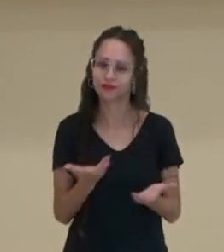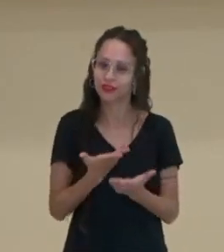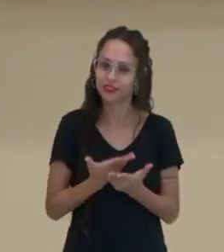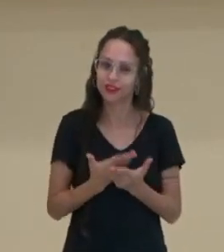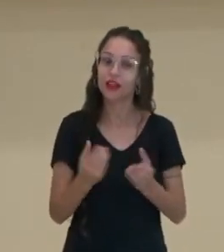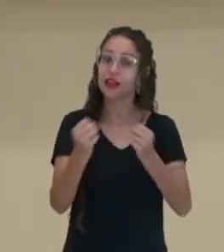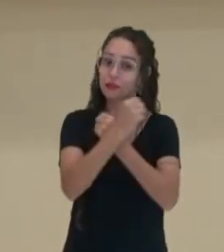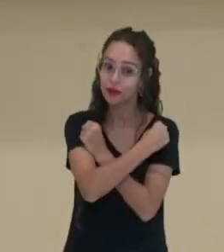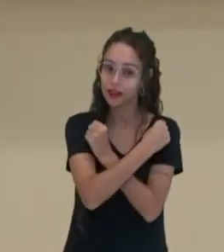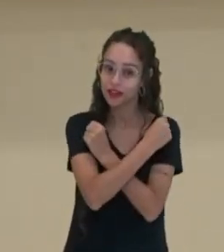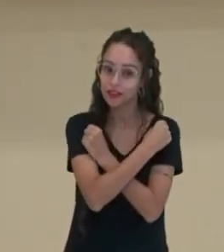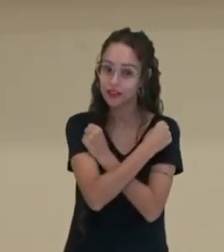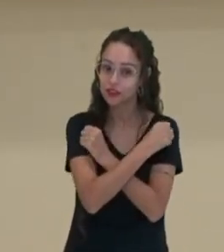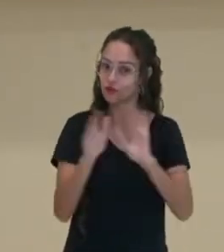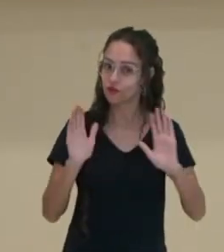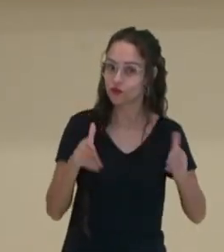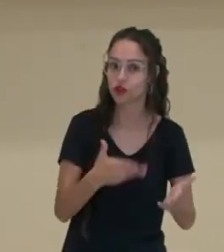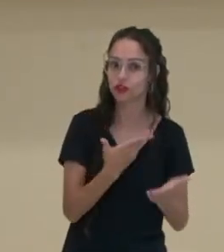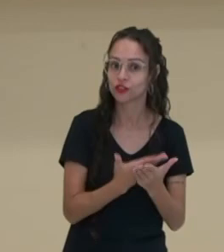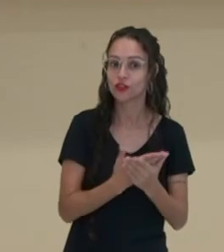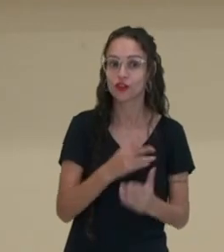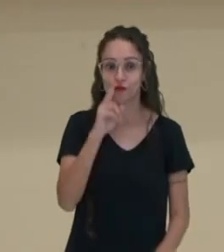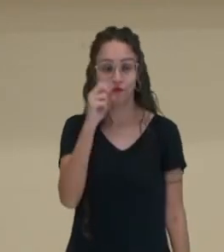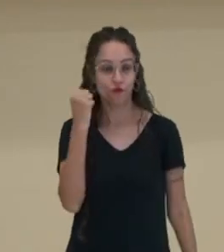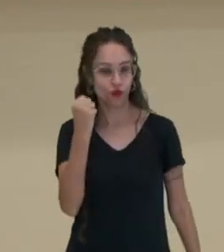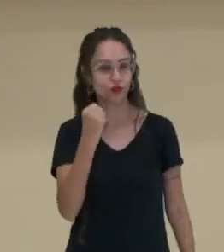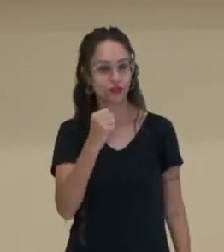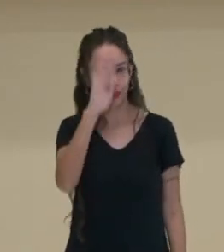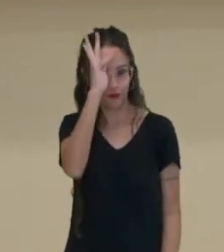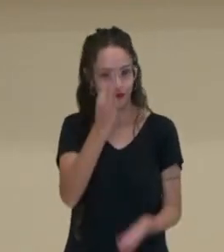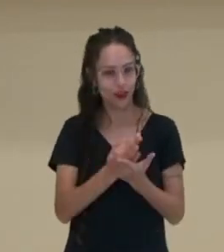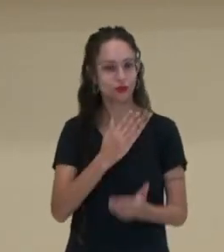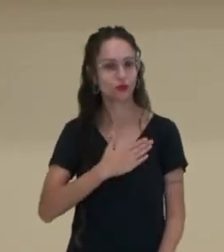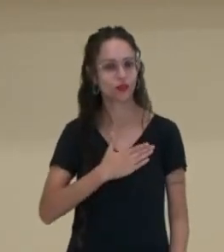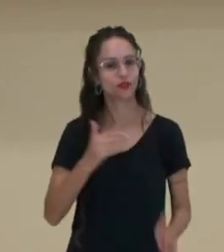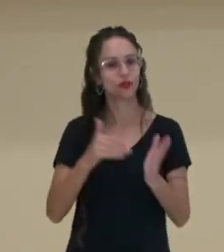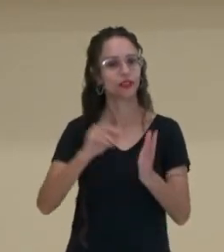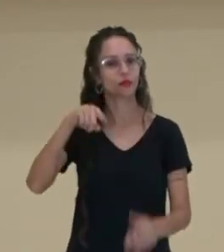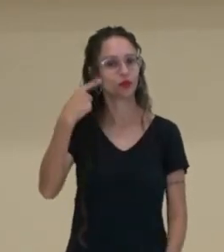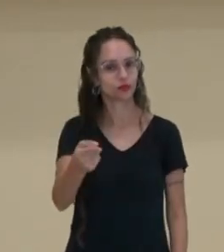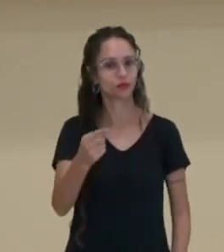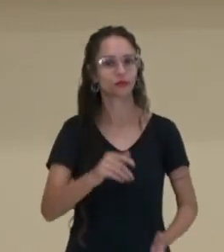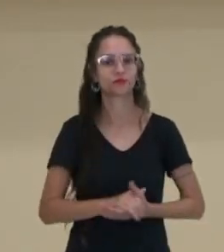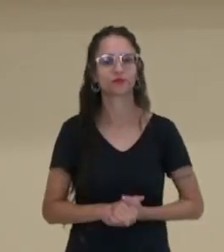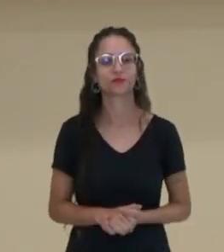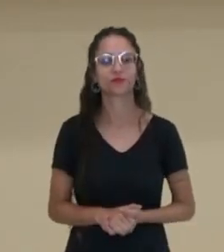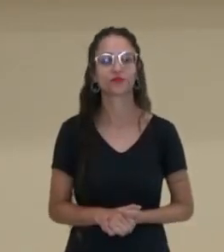Abração, foco nos estudos, força, fé no coração. Até a próxima. Valeu!